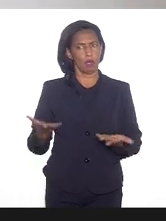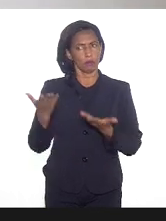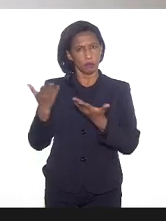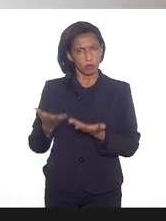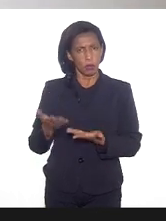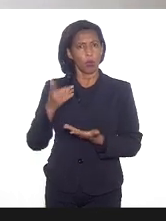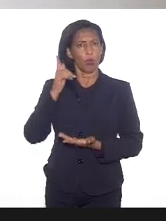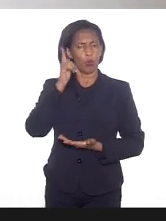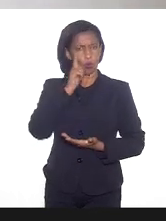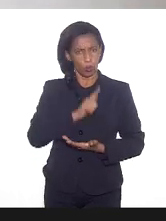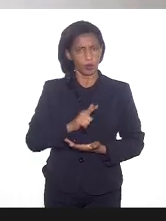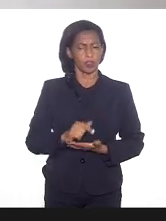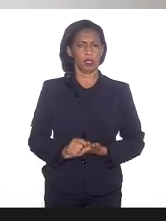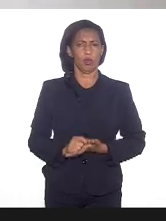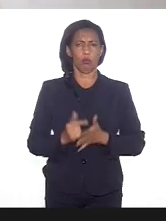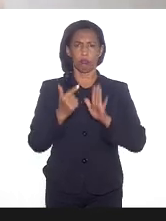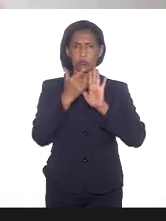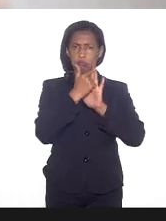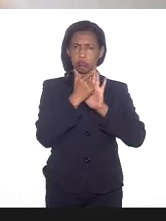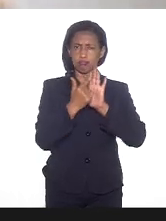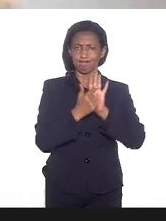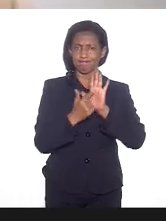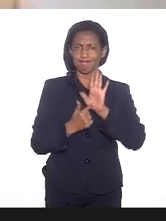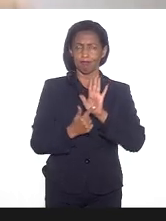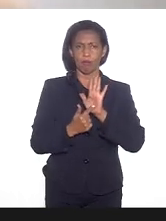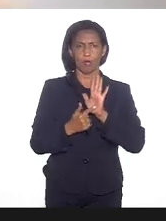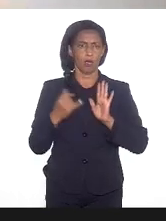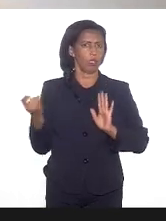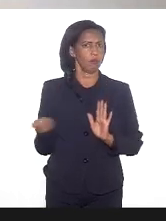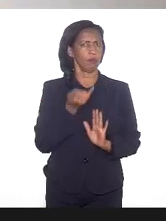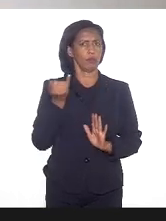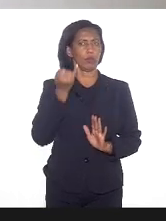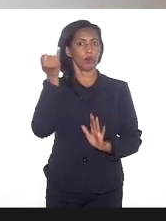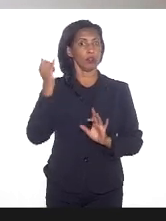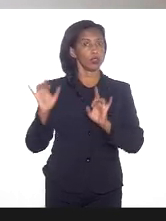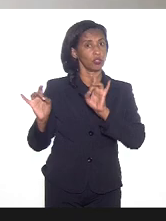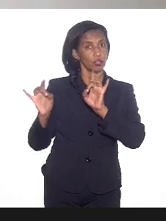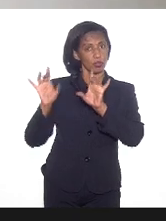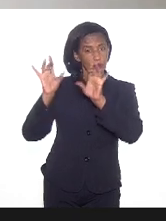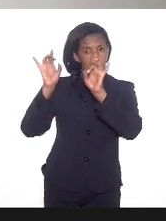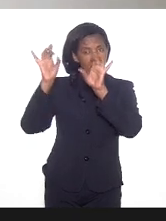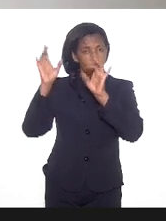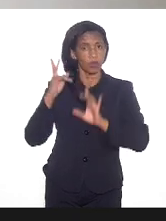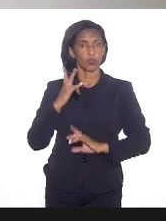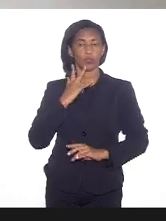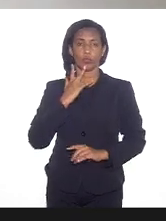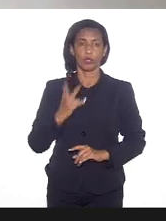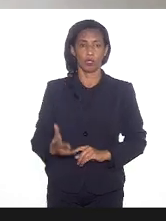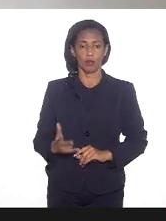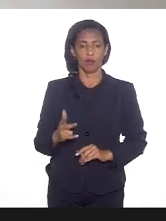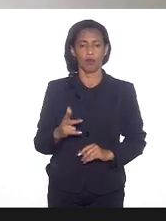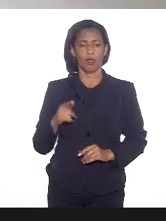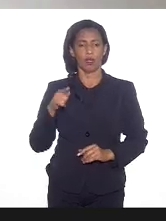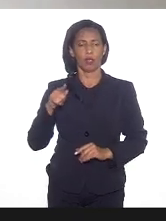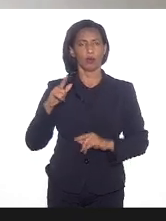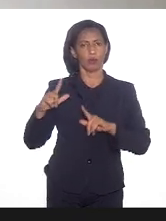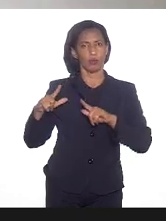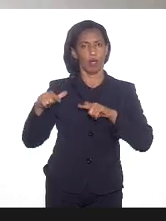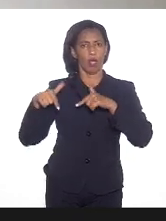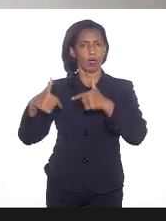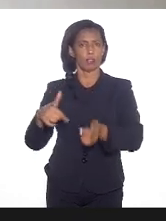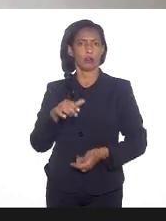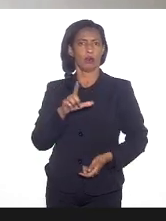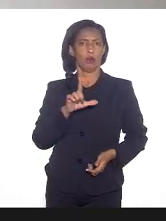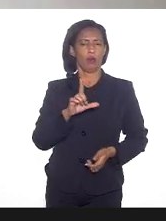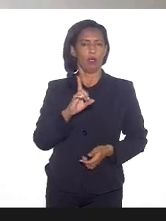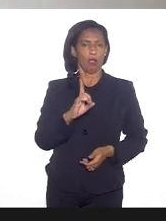conseguiu destacar pontos cruciais, né, especialmente no que diz respeito ao que foi a Operação Delaware, que